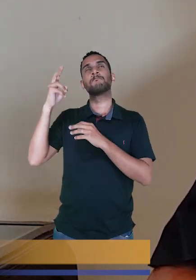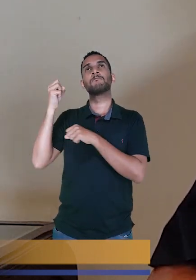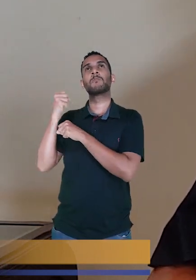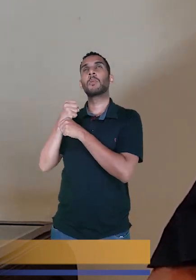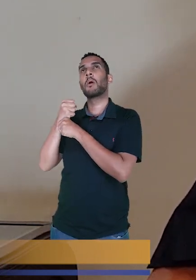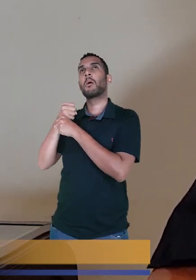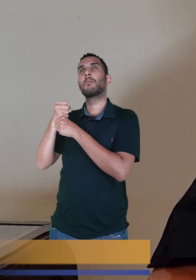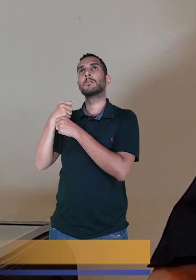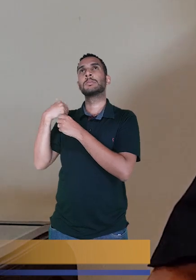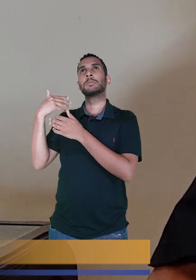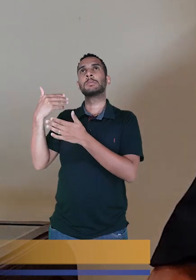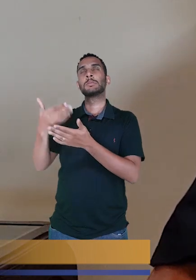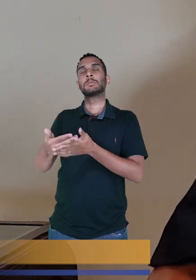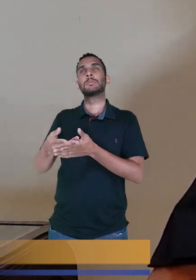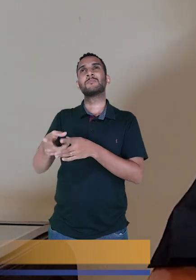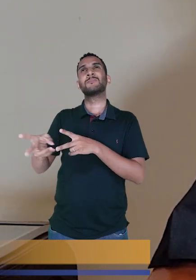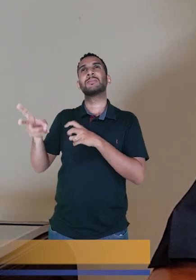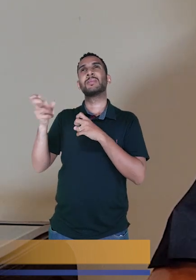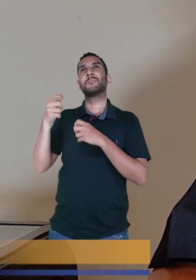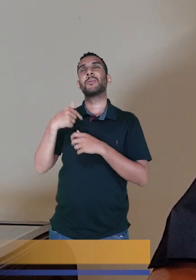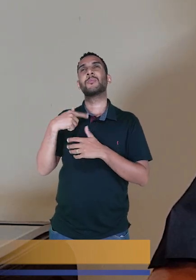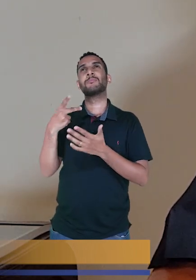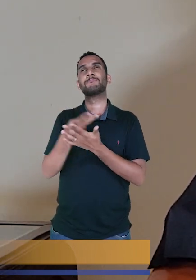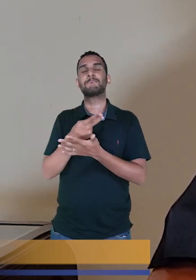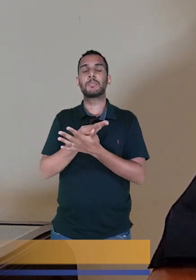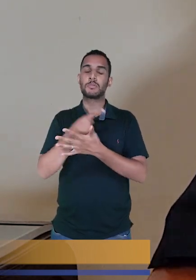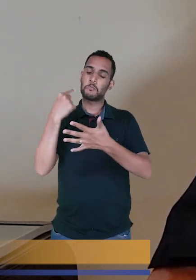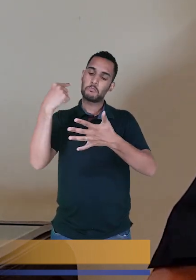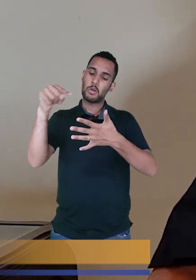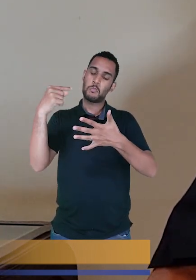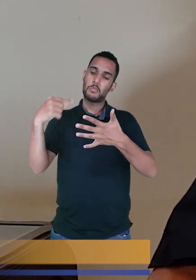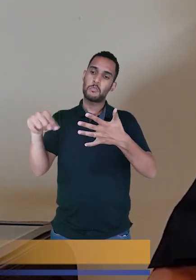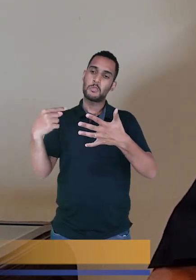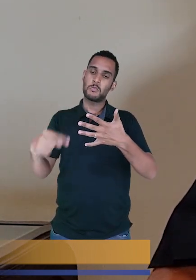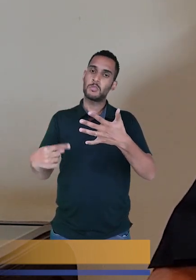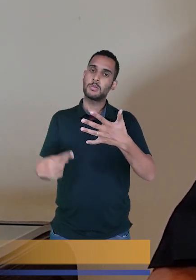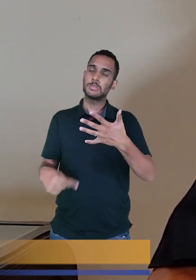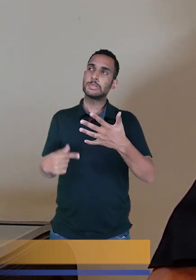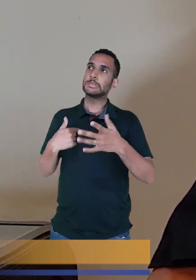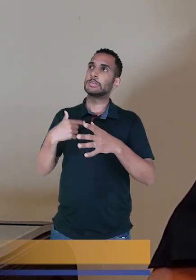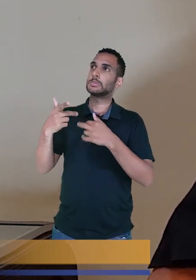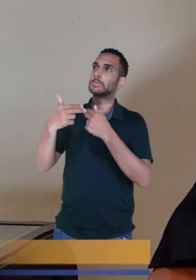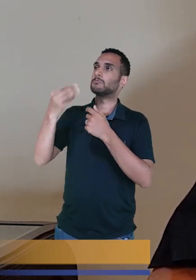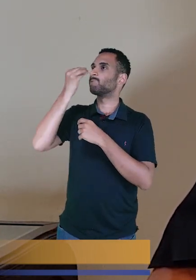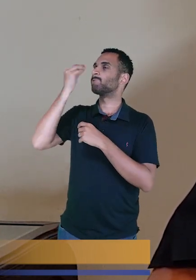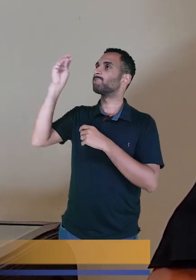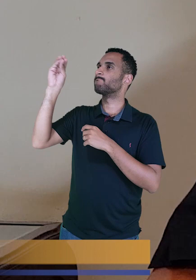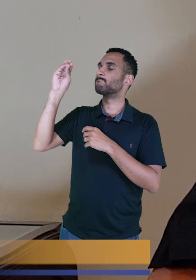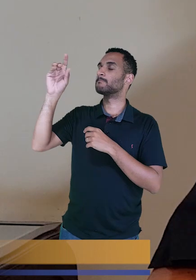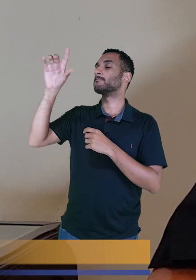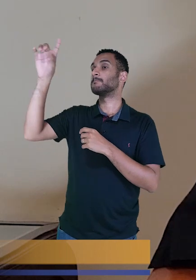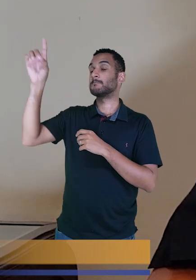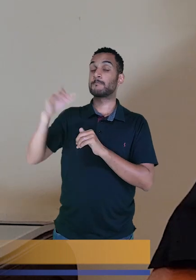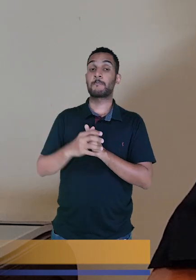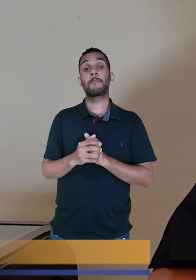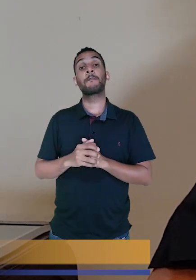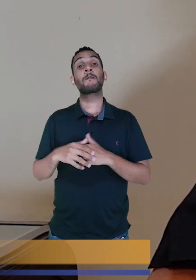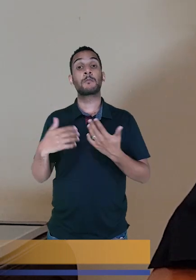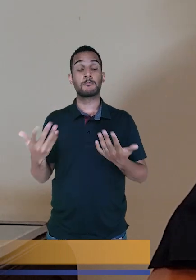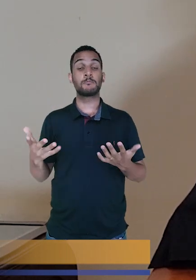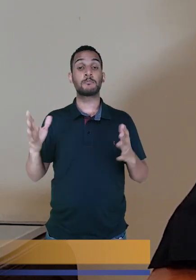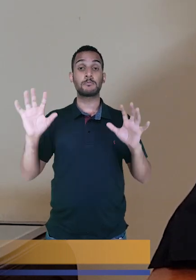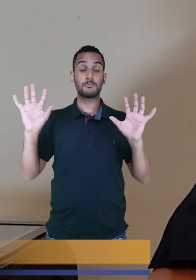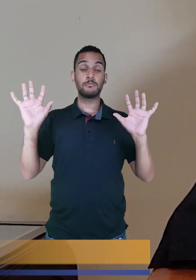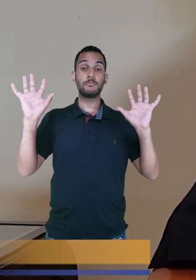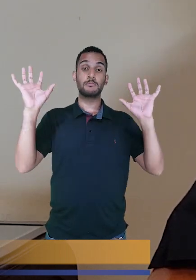povo reflete sobre o ano que passou, reconhece que não foi uma vivência perfeita da união